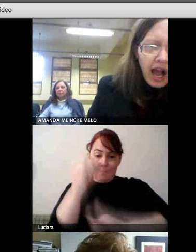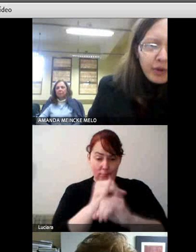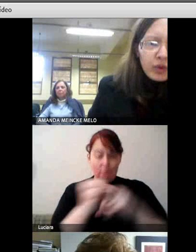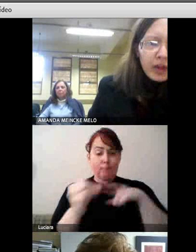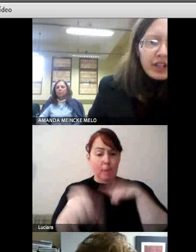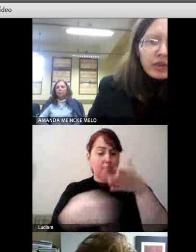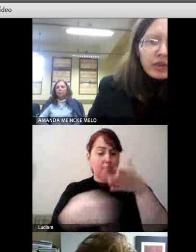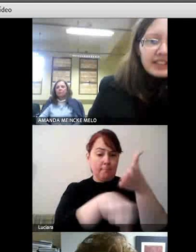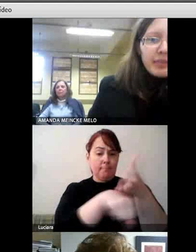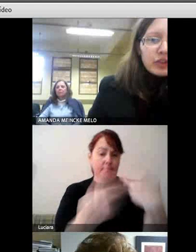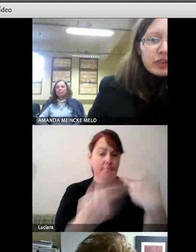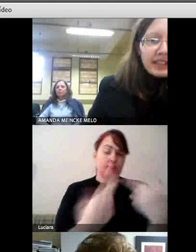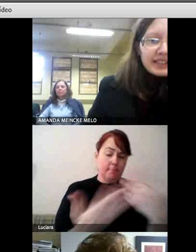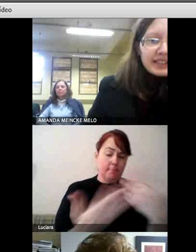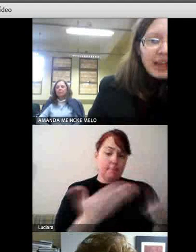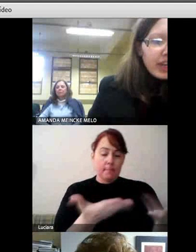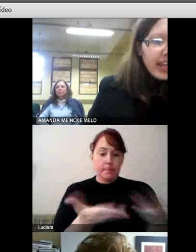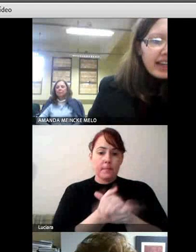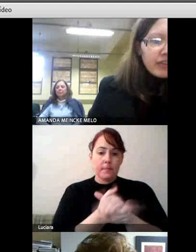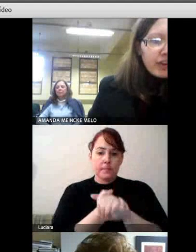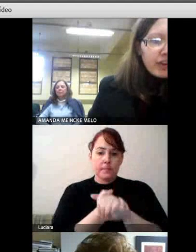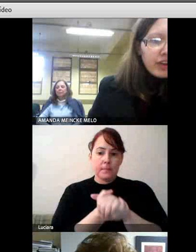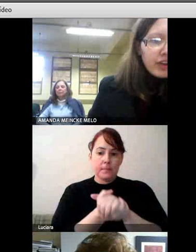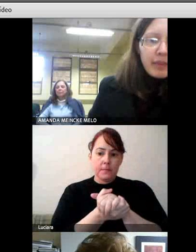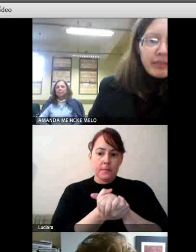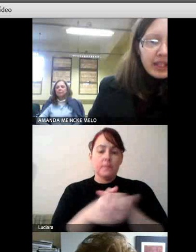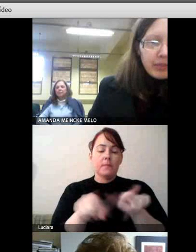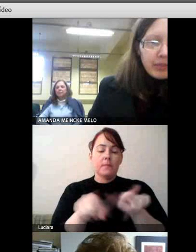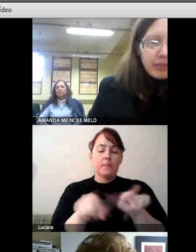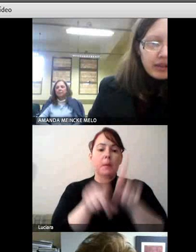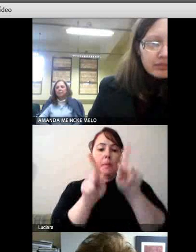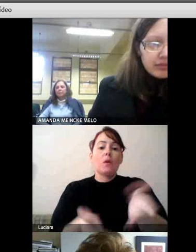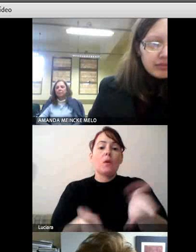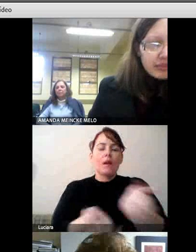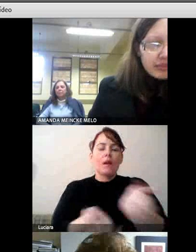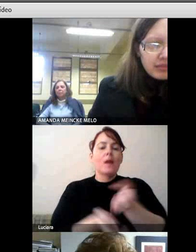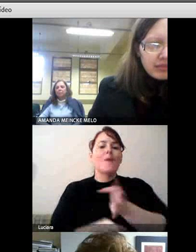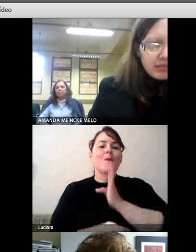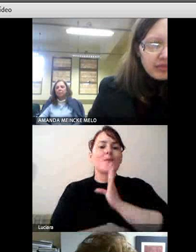A procura pelo conhecimento para saborear a informação é mínima.